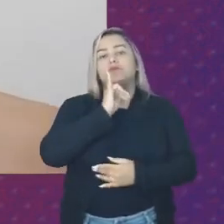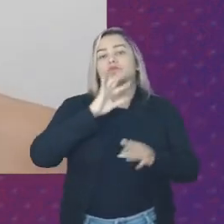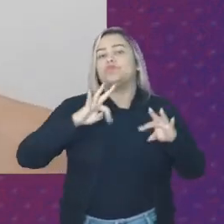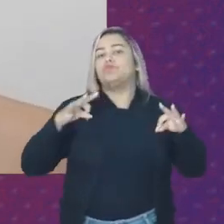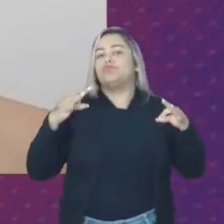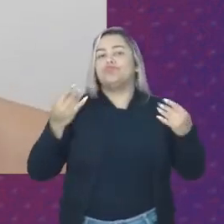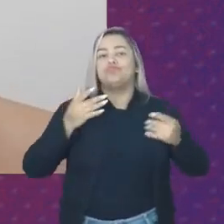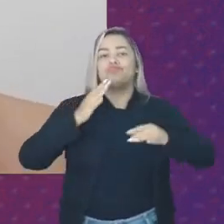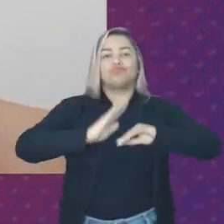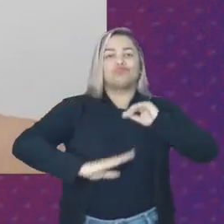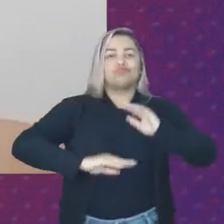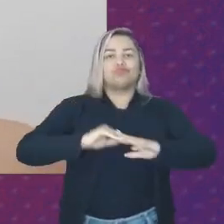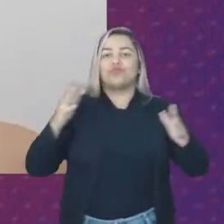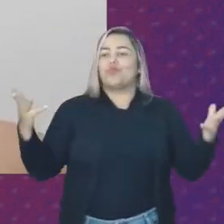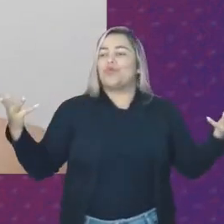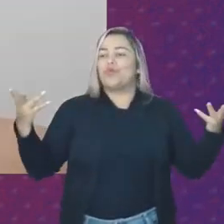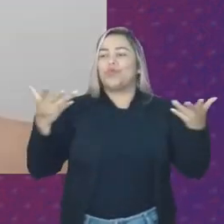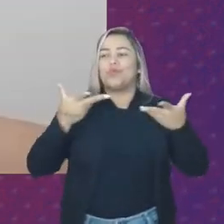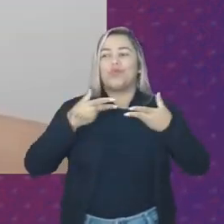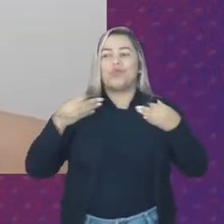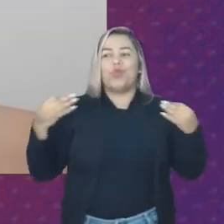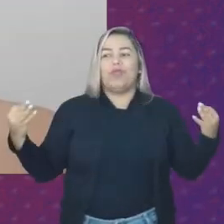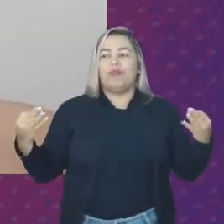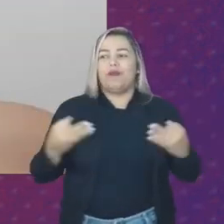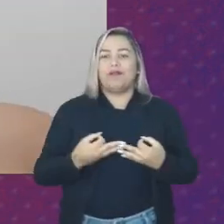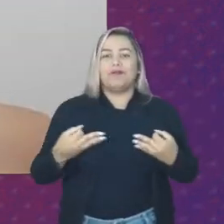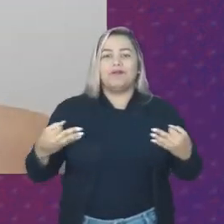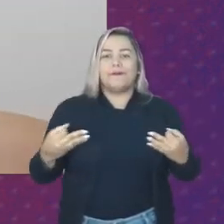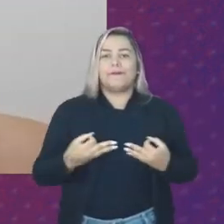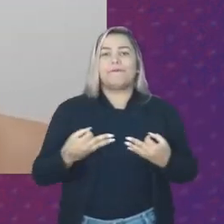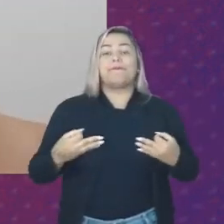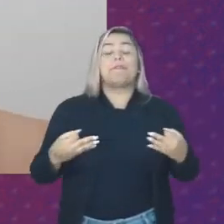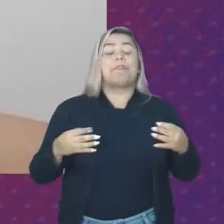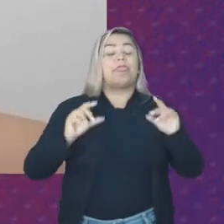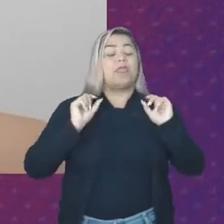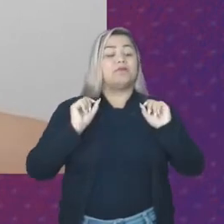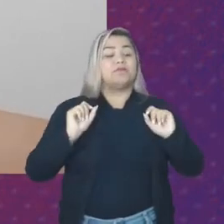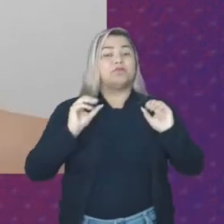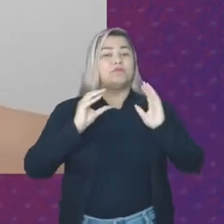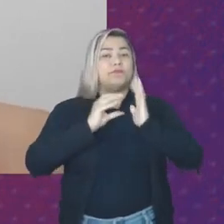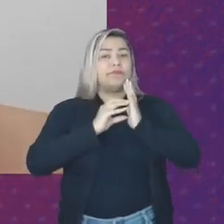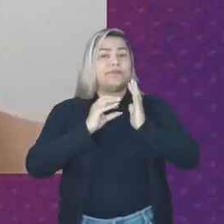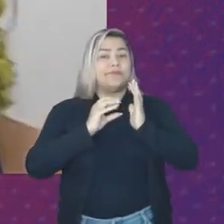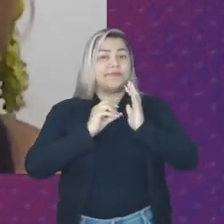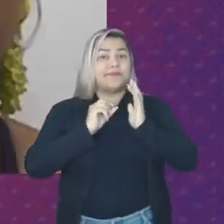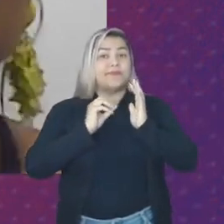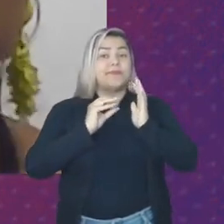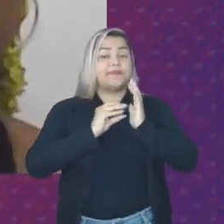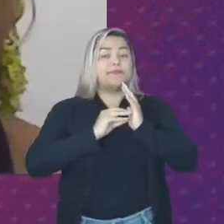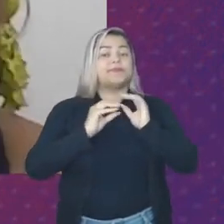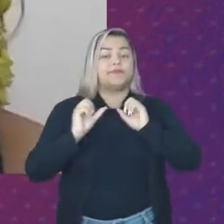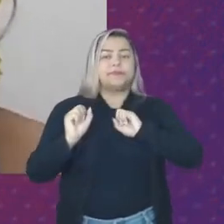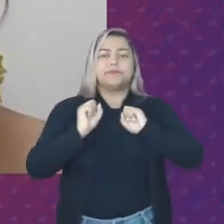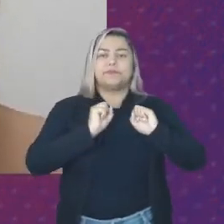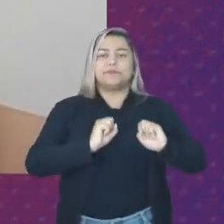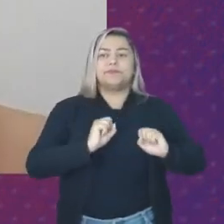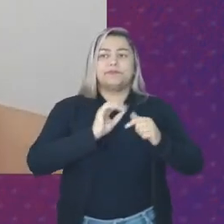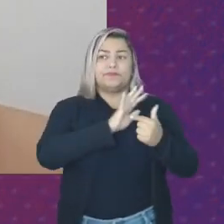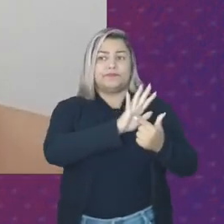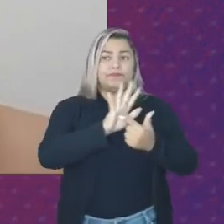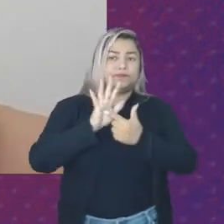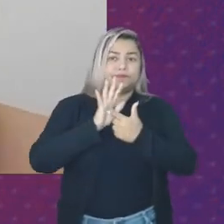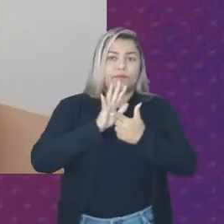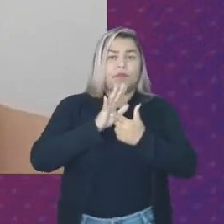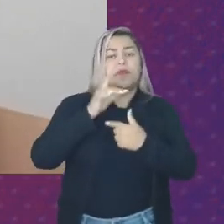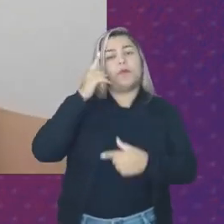os tipos de beleza. Acho que uma marca, que a gente pode trazer aqui